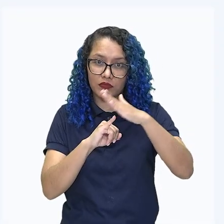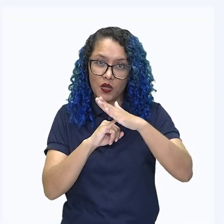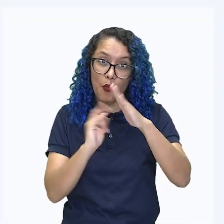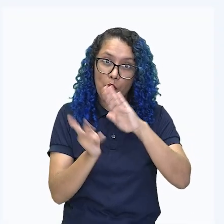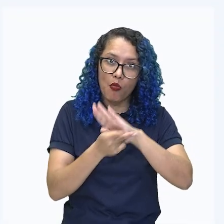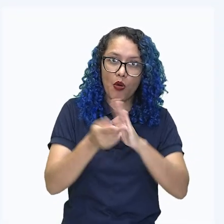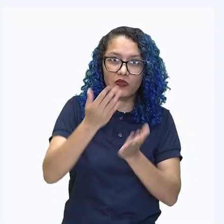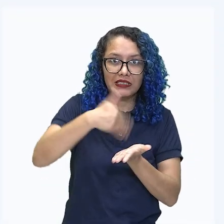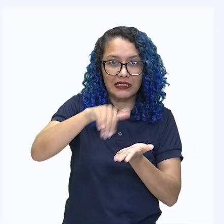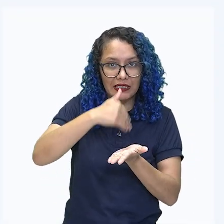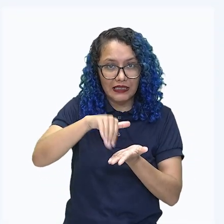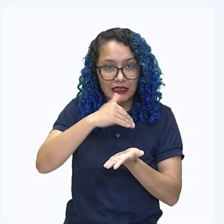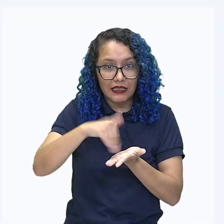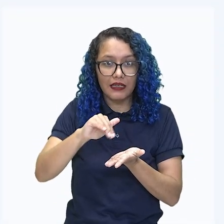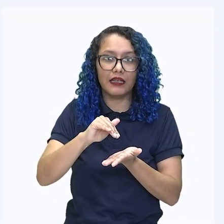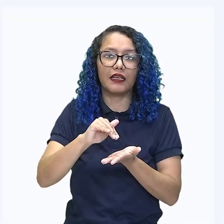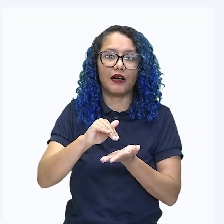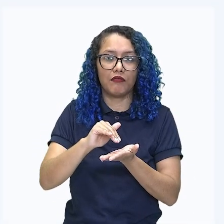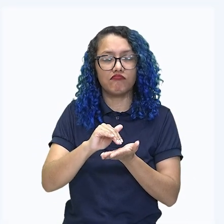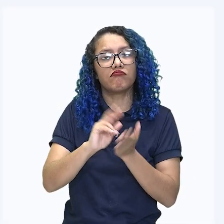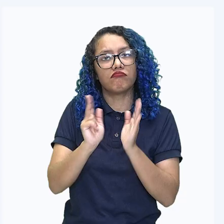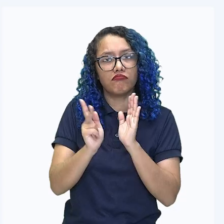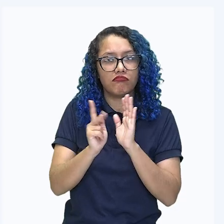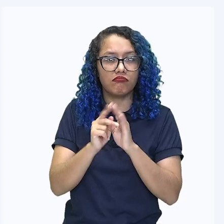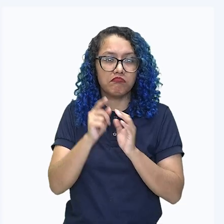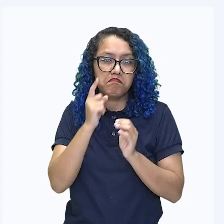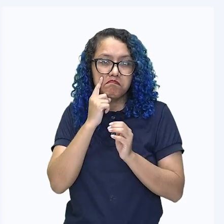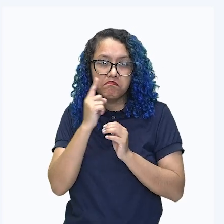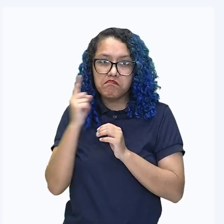Secretaria de Educação, né? Ou o domínio